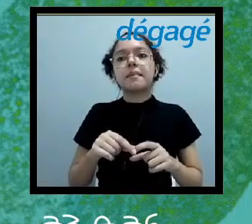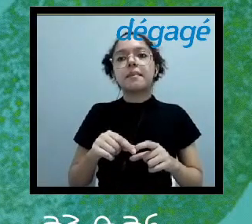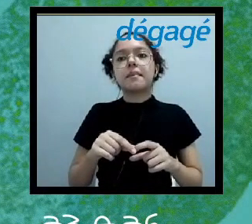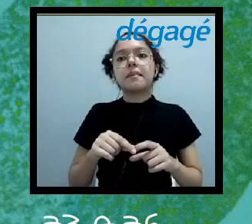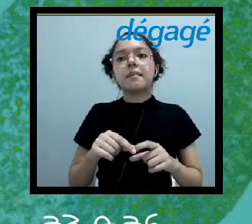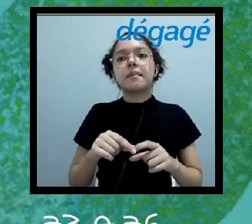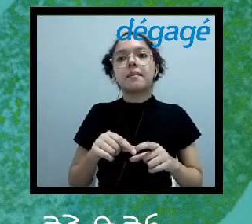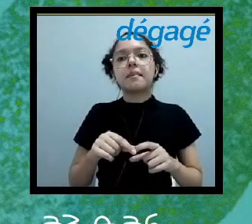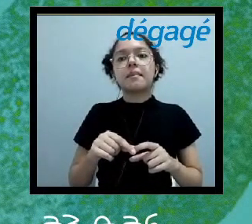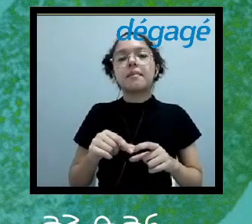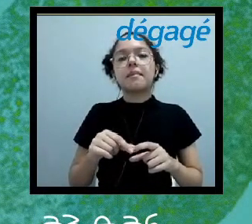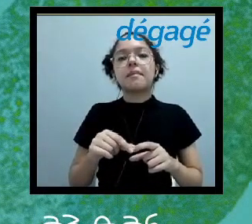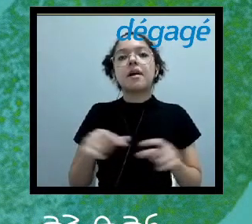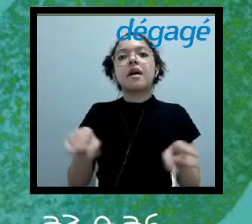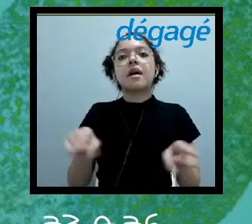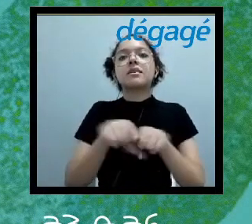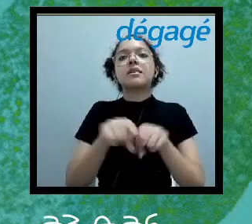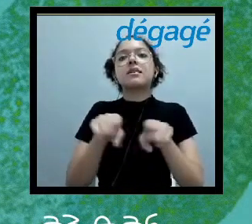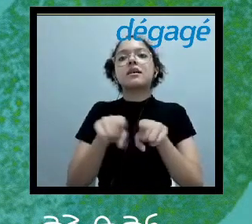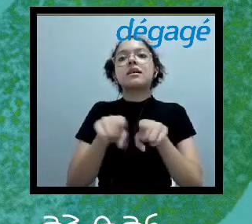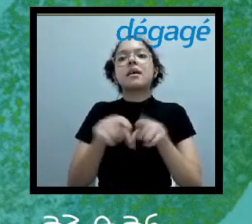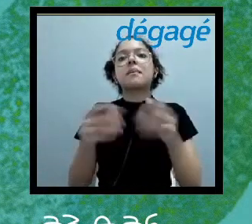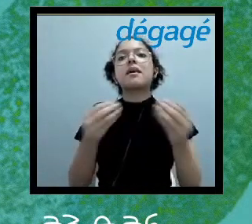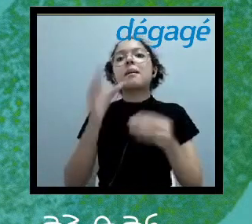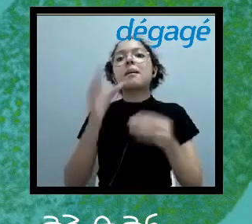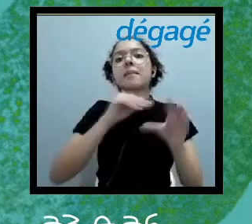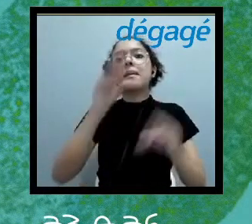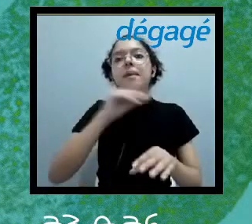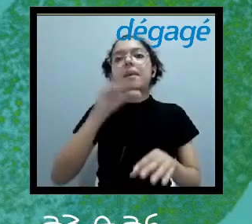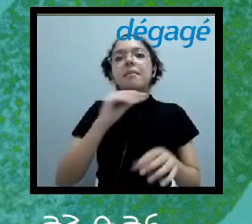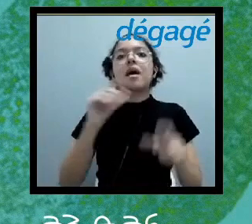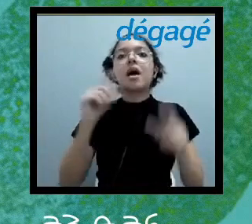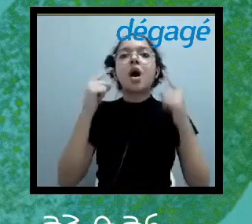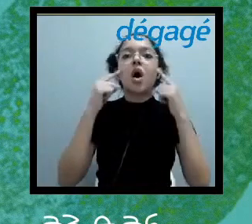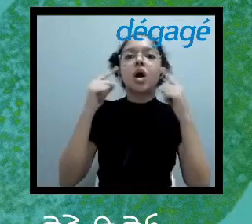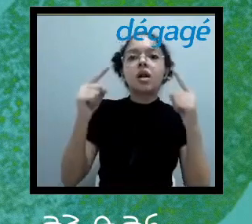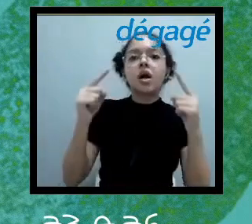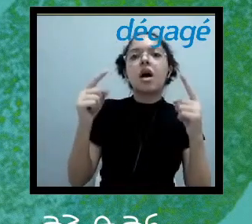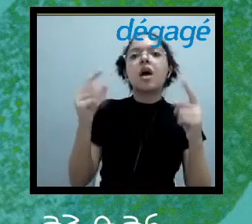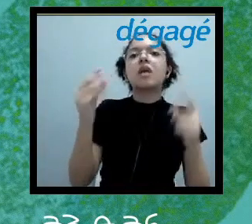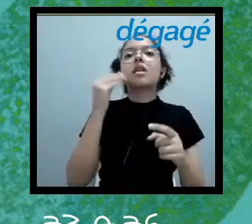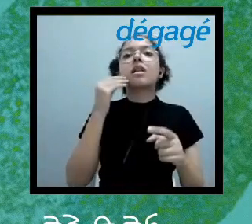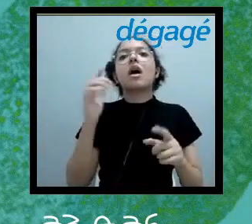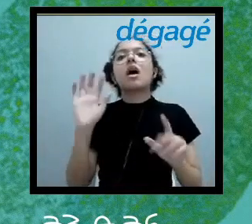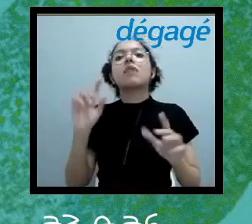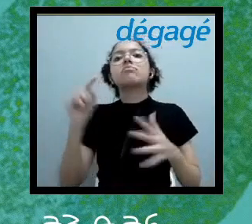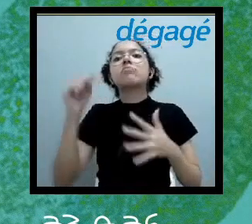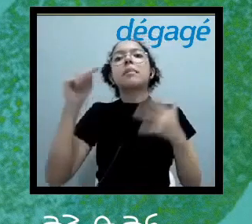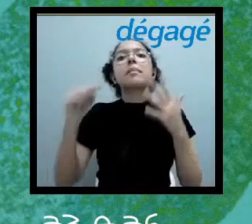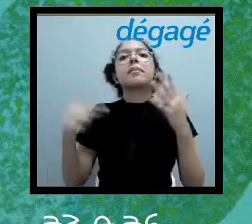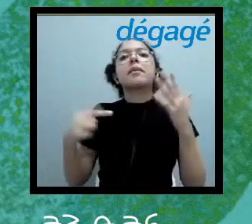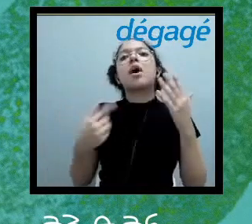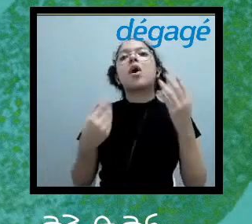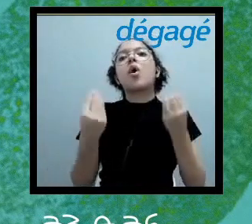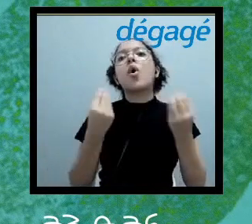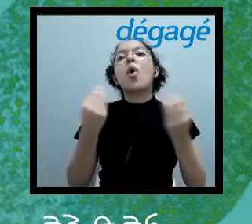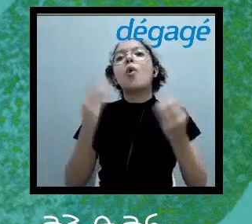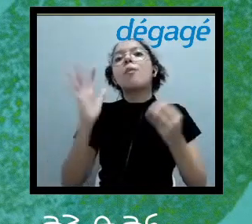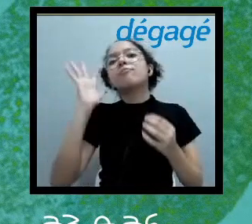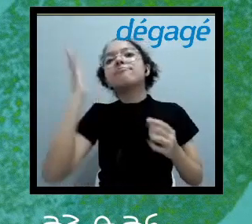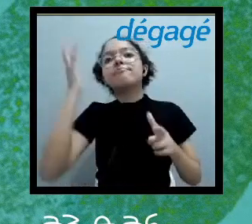olhar. Quais são os outros sentidos possíveis, né? Porque eu acho que quando a gente parte para esses outros sentidos, a gente se